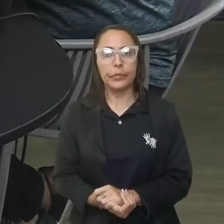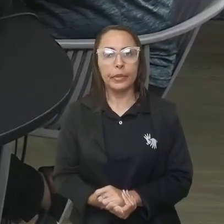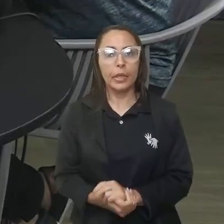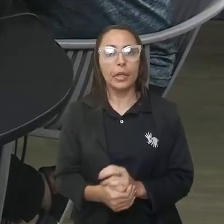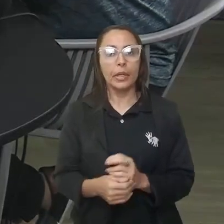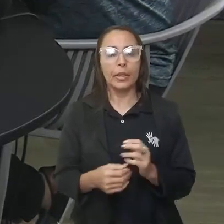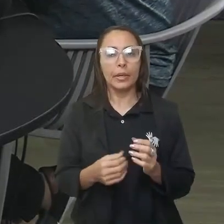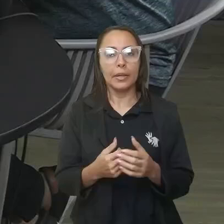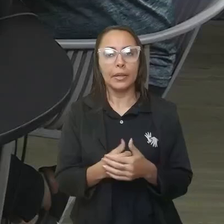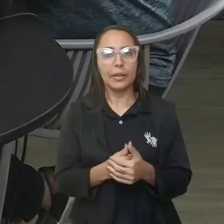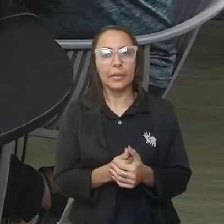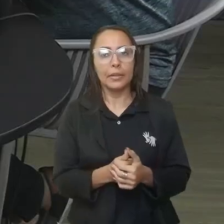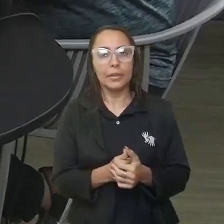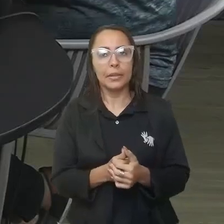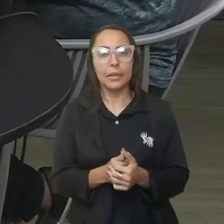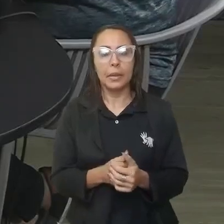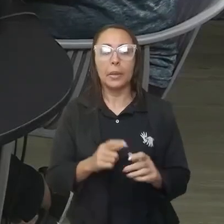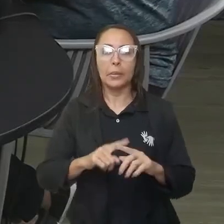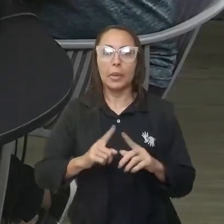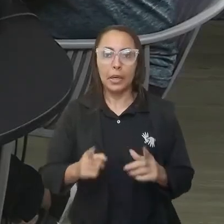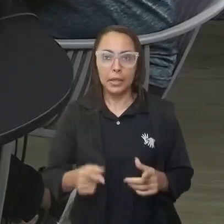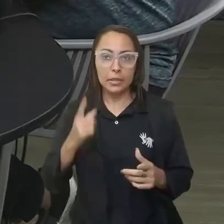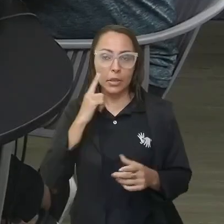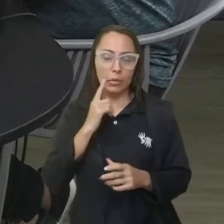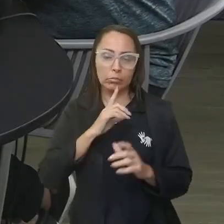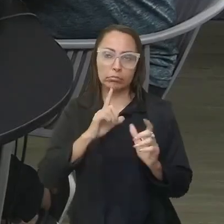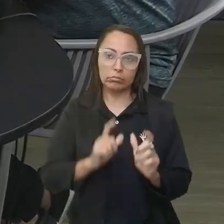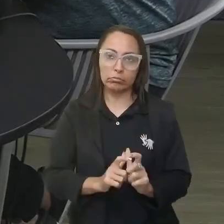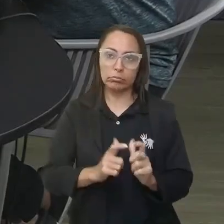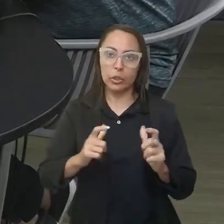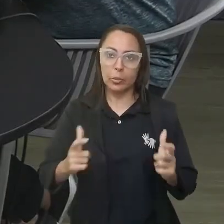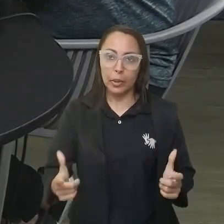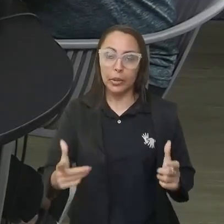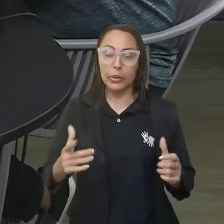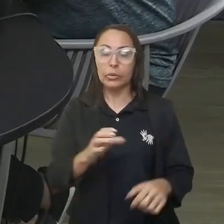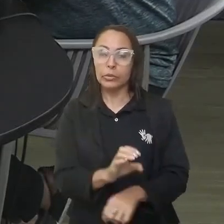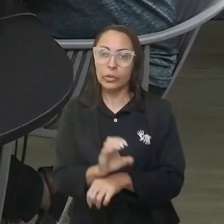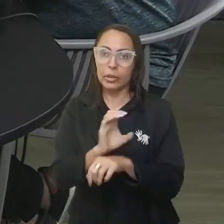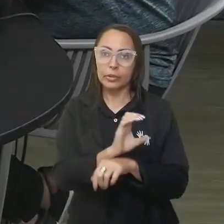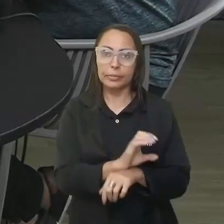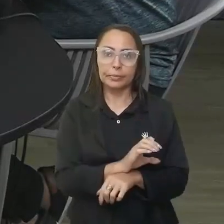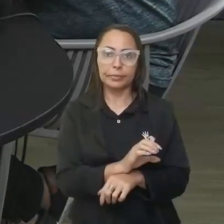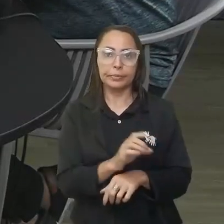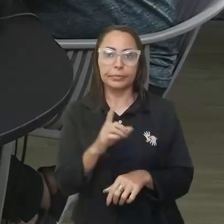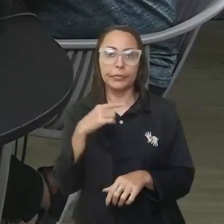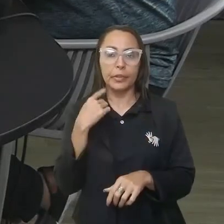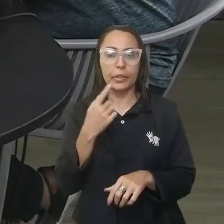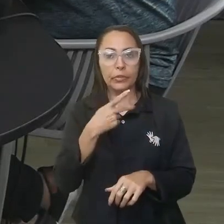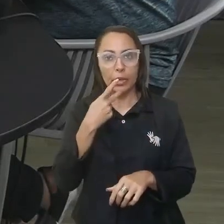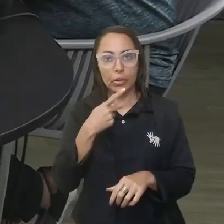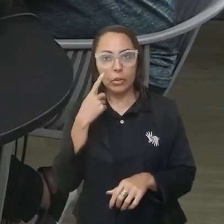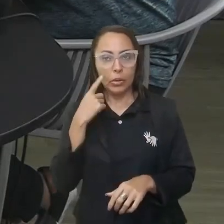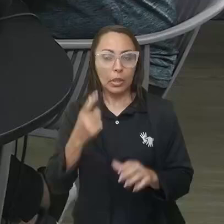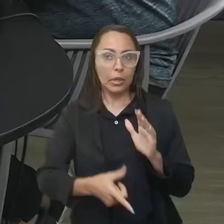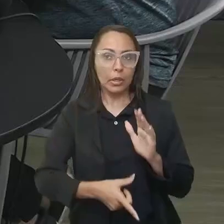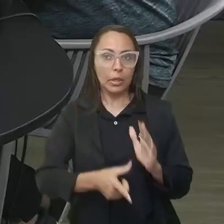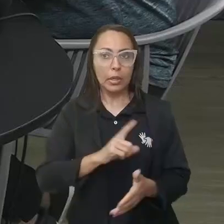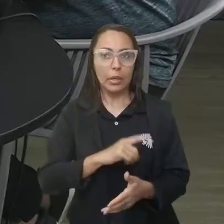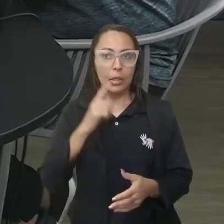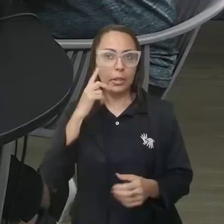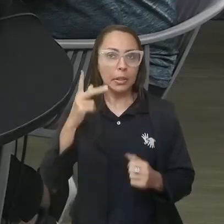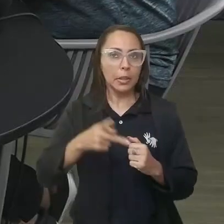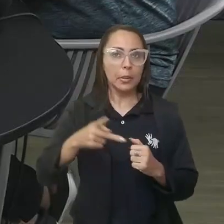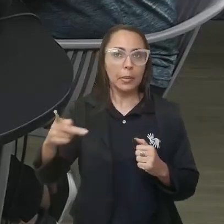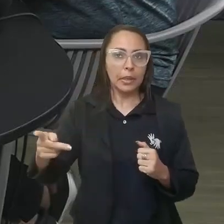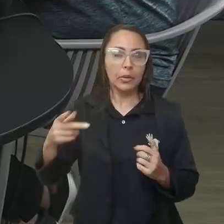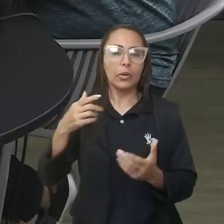né? Mas é o tamanho da rede, sabe? A gente falou anteriormente de Petrolina, de Araripina, a